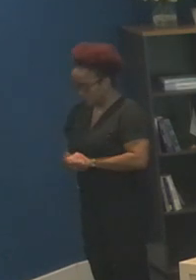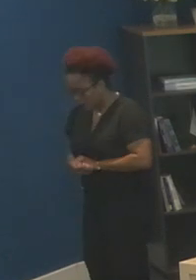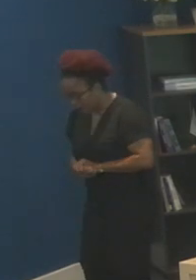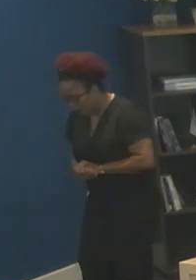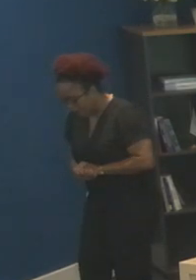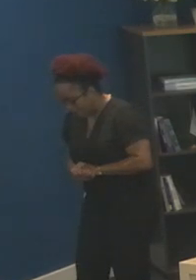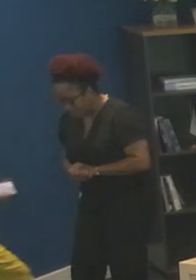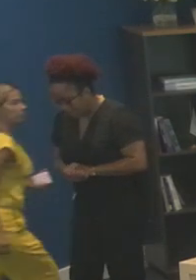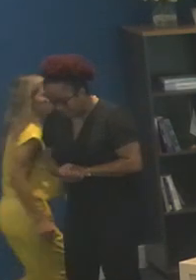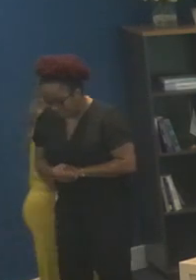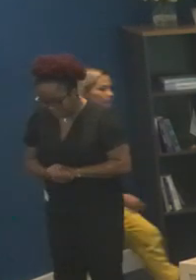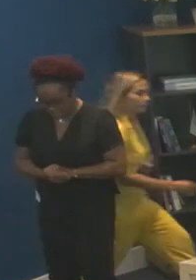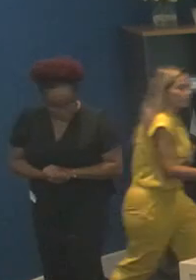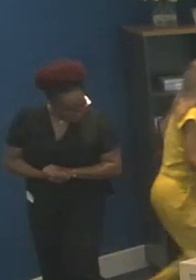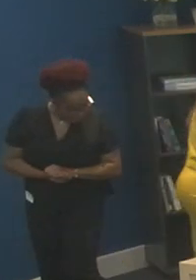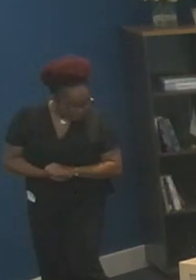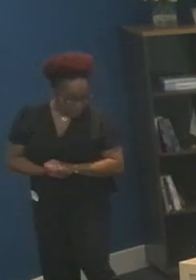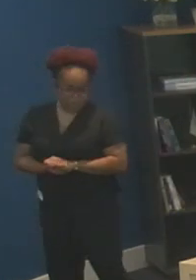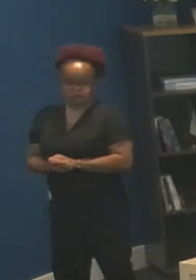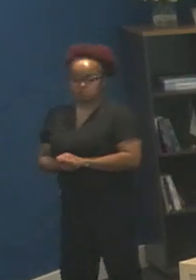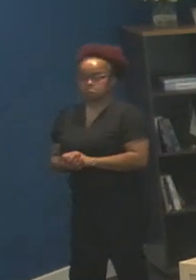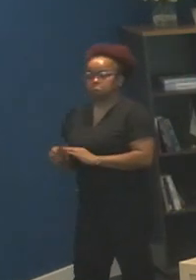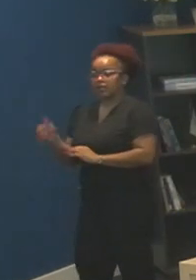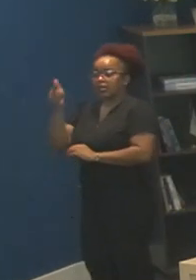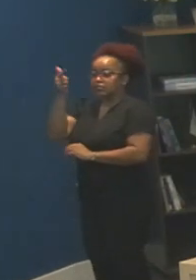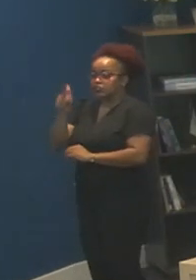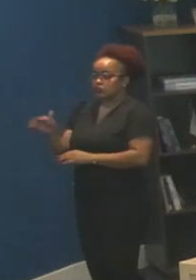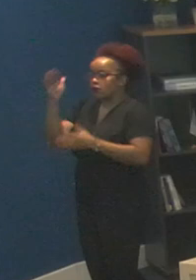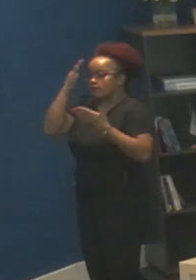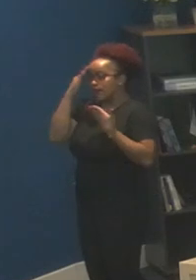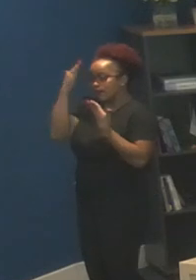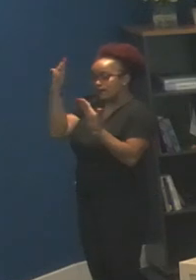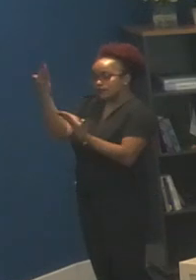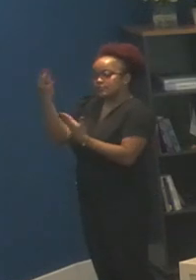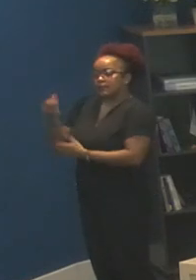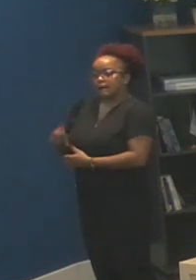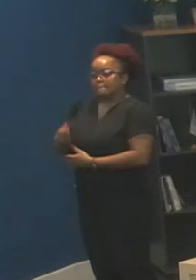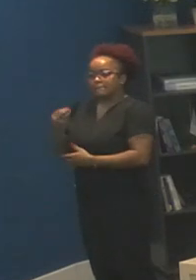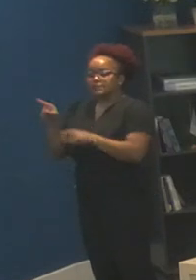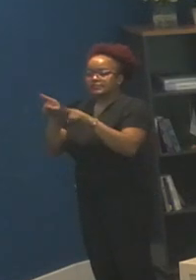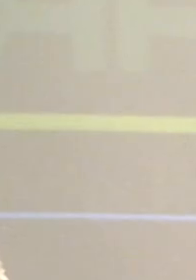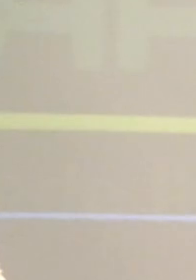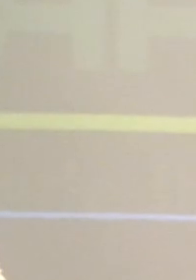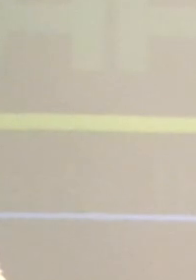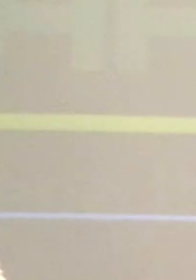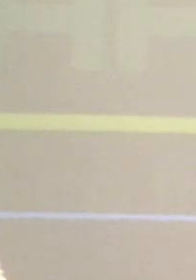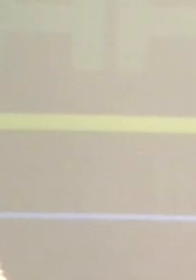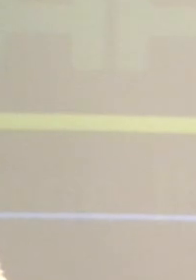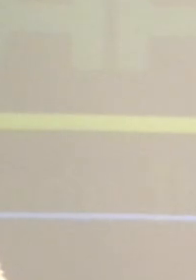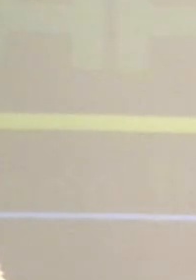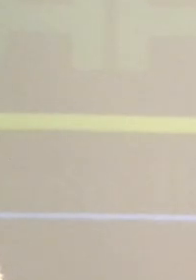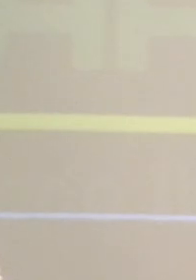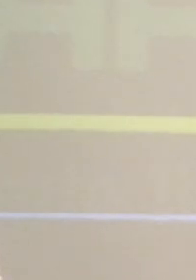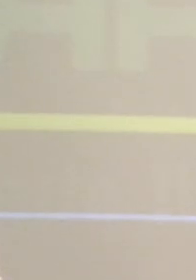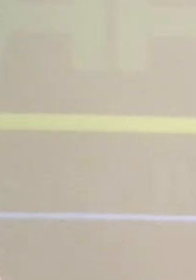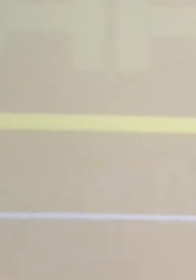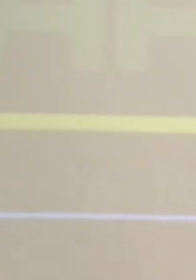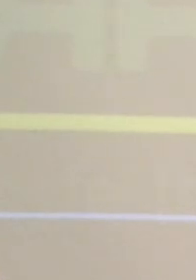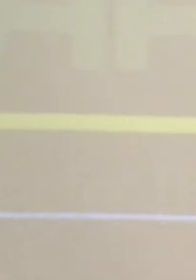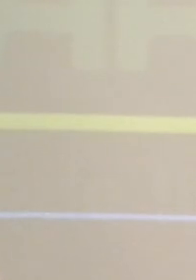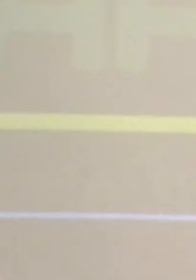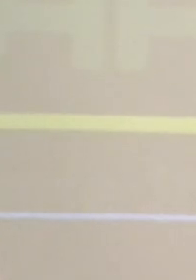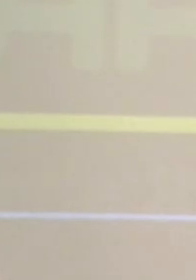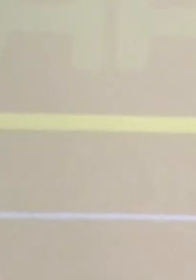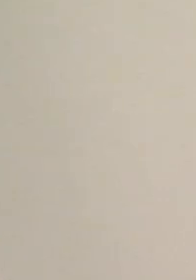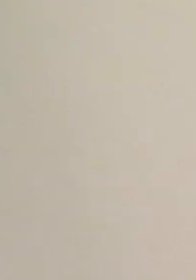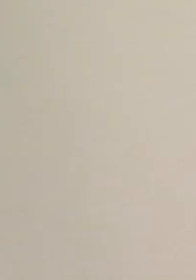Eu queria aqui, mais uma vez, agradecer a presença também Paulo César da Rocha,